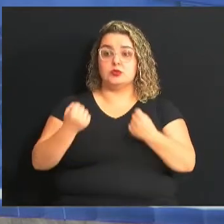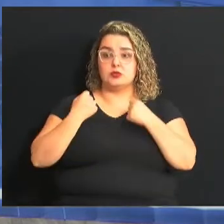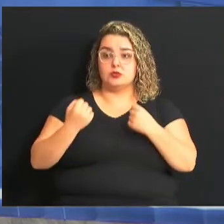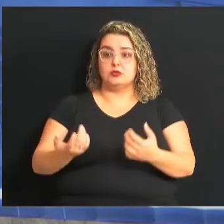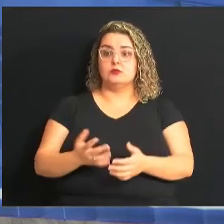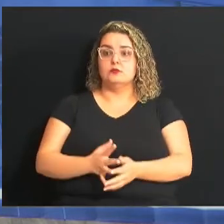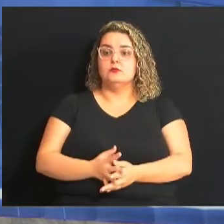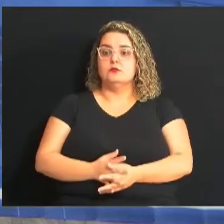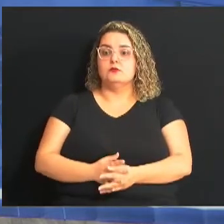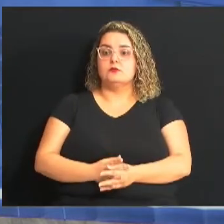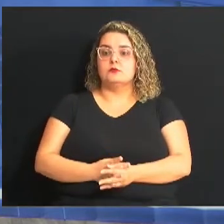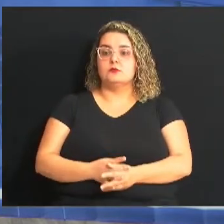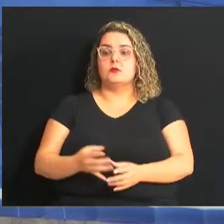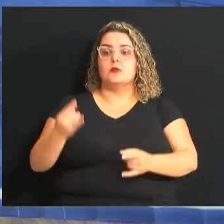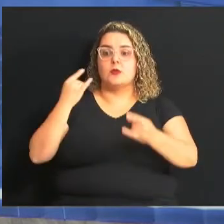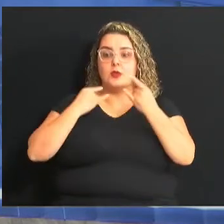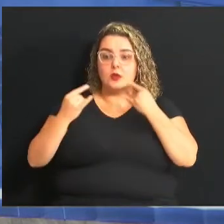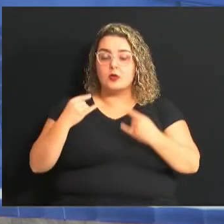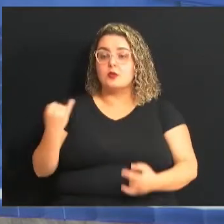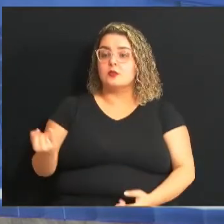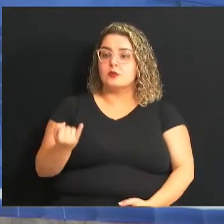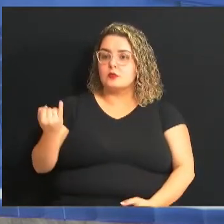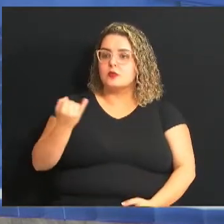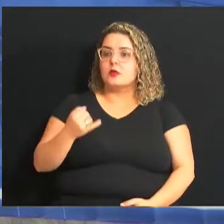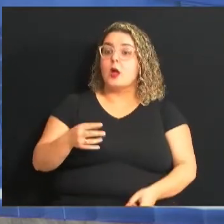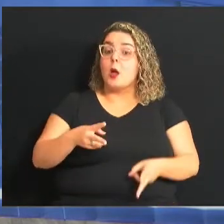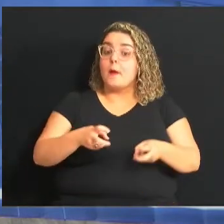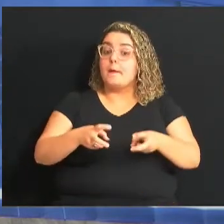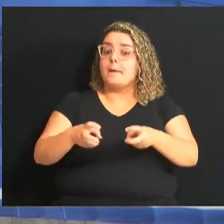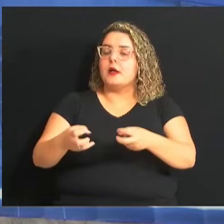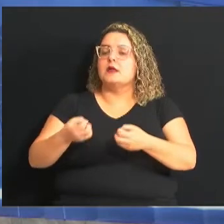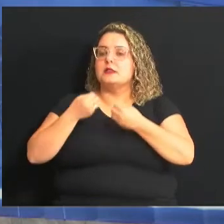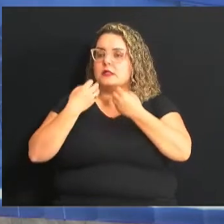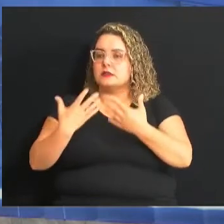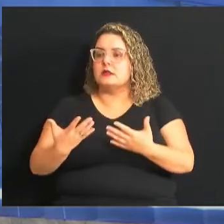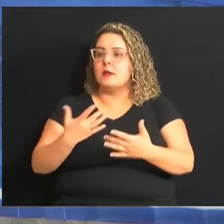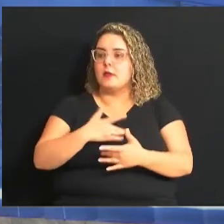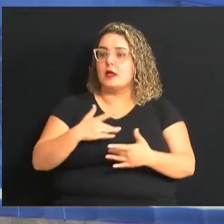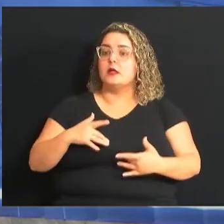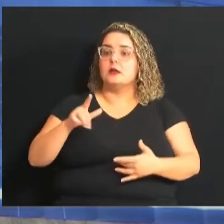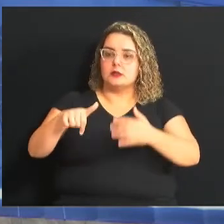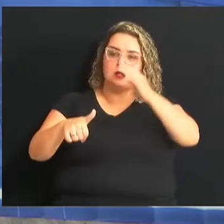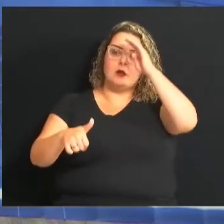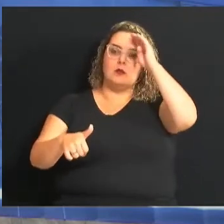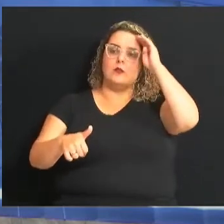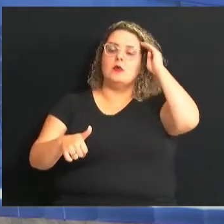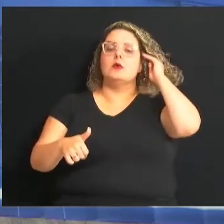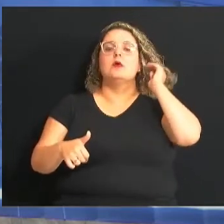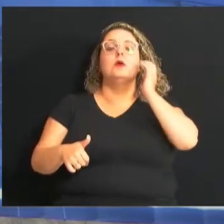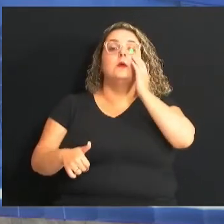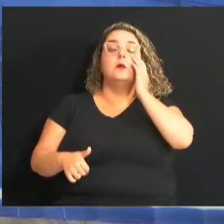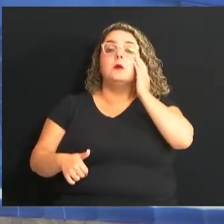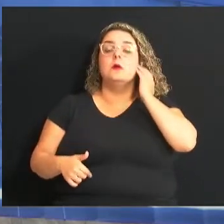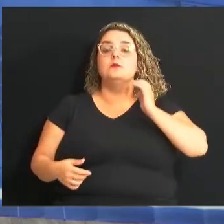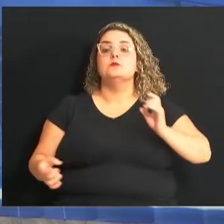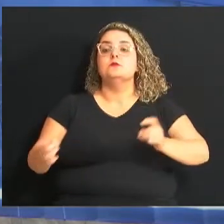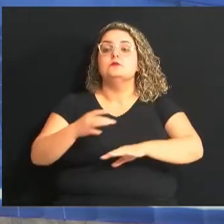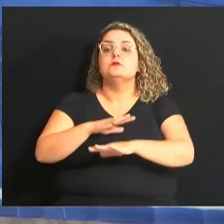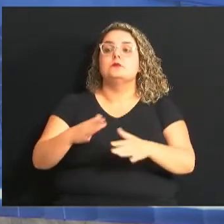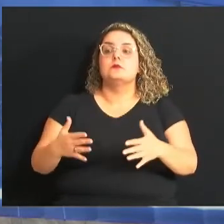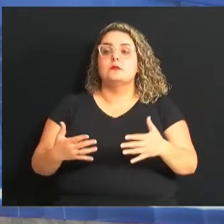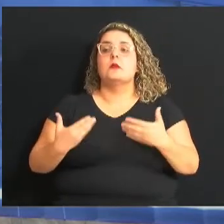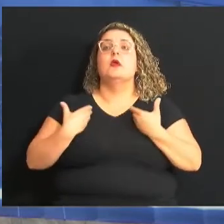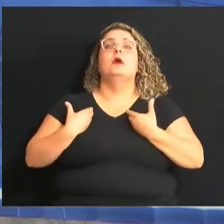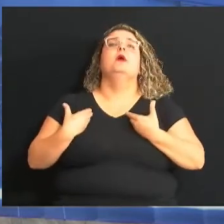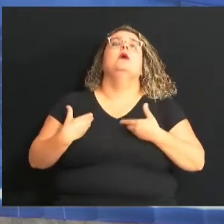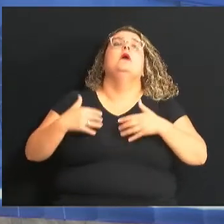o interessante é que a gente já percebe esse bem-estar logo em seguida, né? Acabou de fazer, mesmo estando